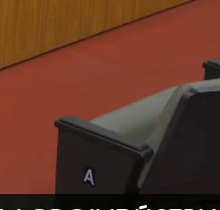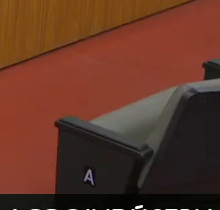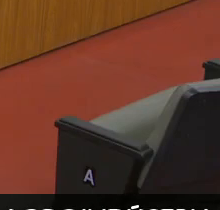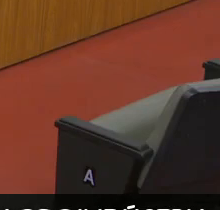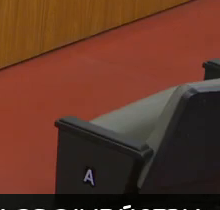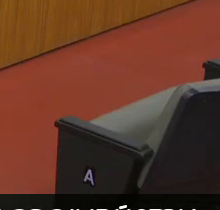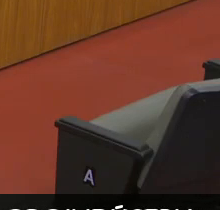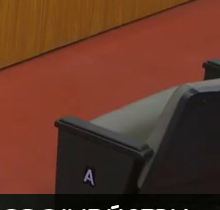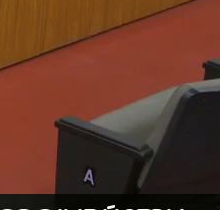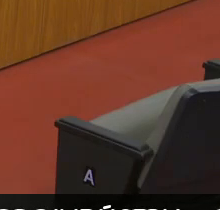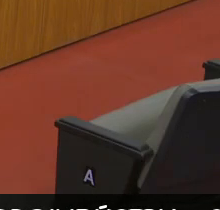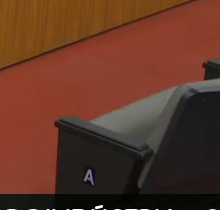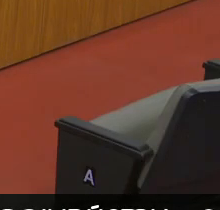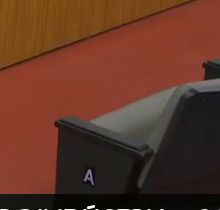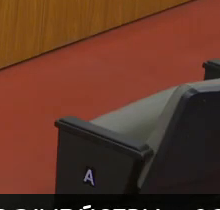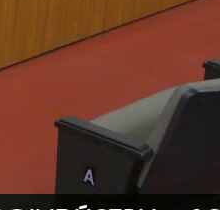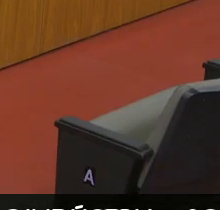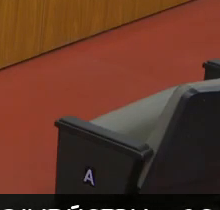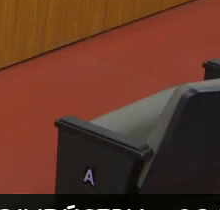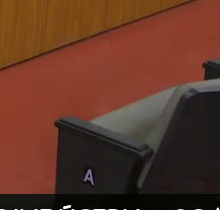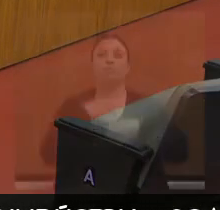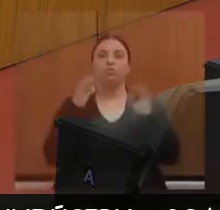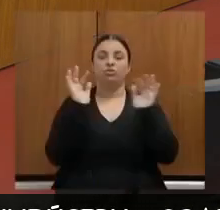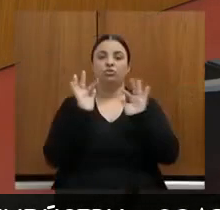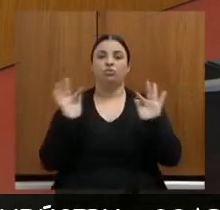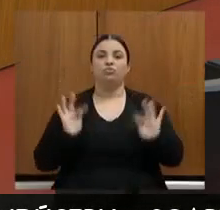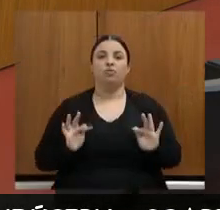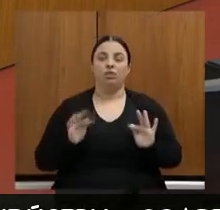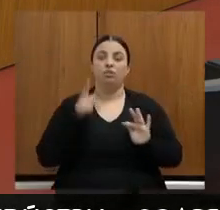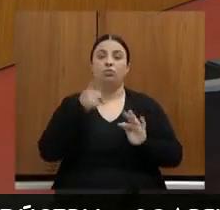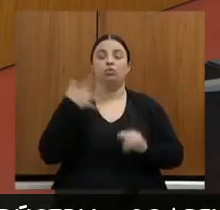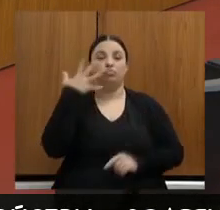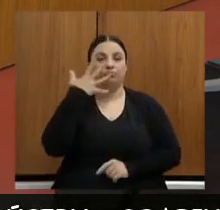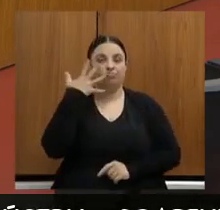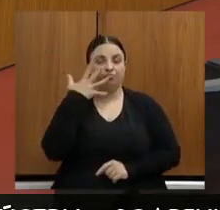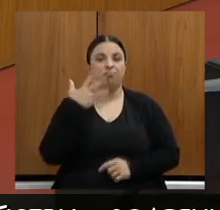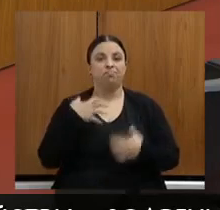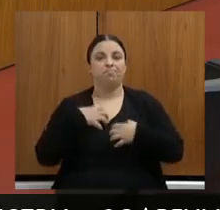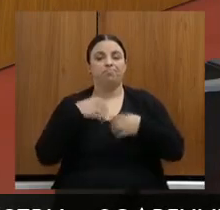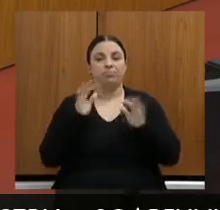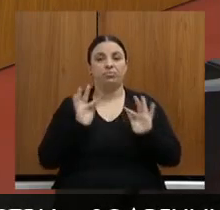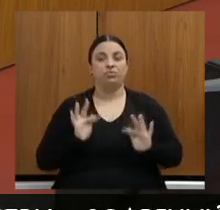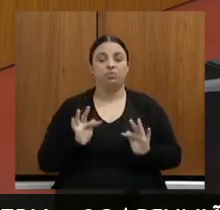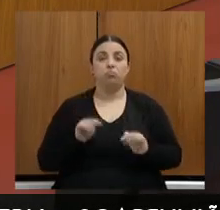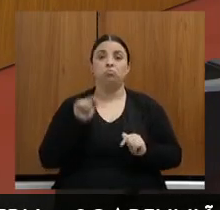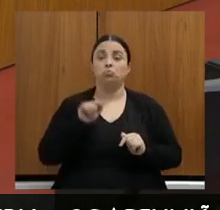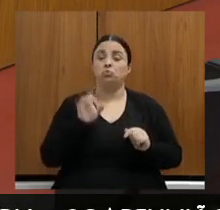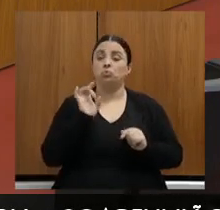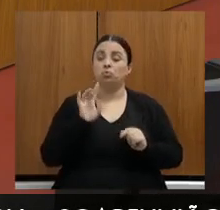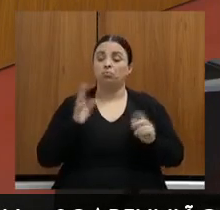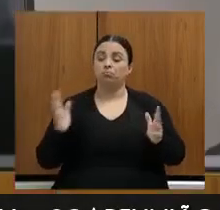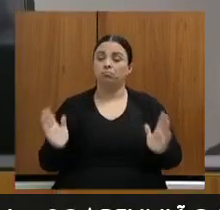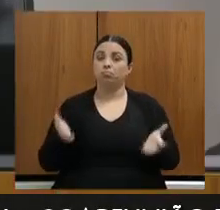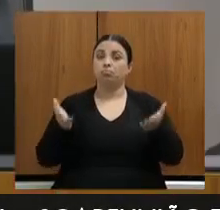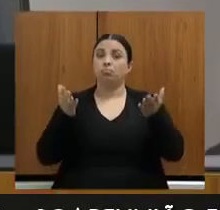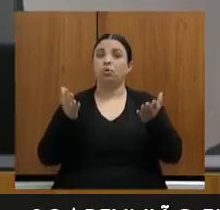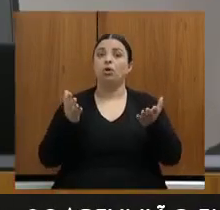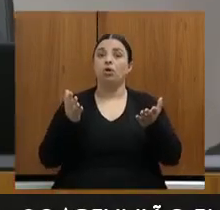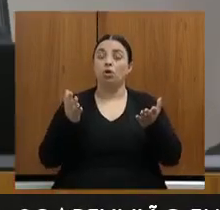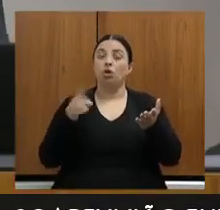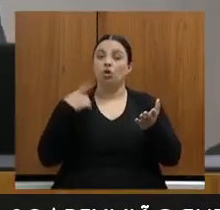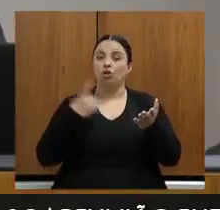secretária isso só engrandece aquilo que nós estamos defendendo com relação o queijo artesanal